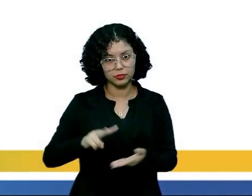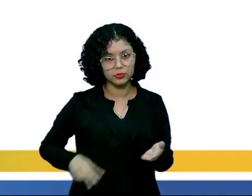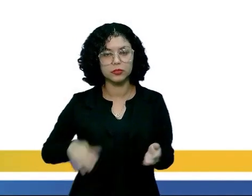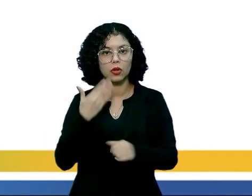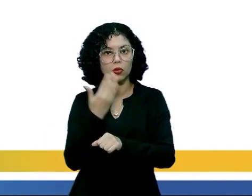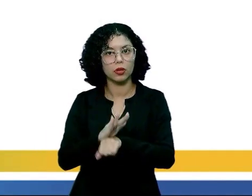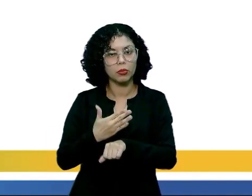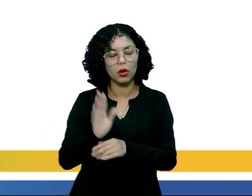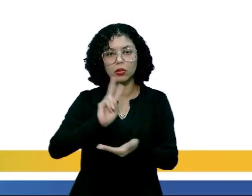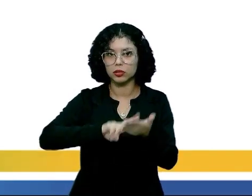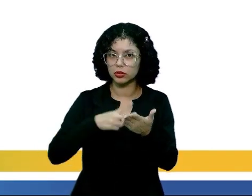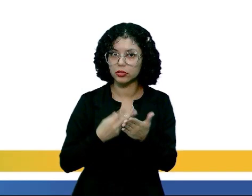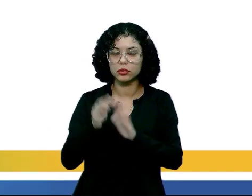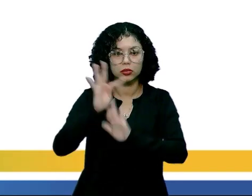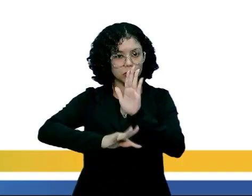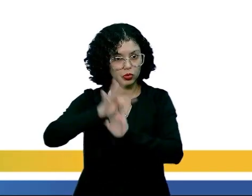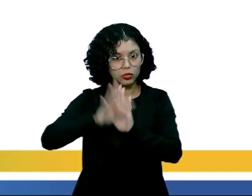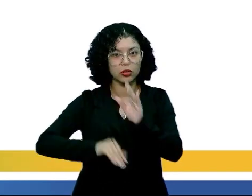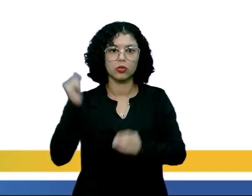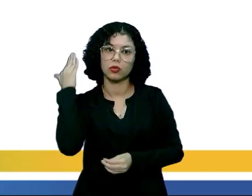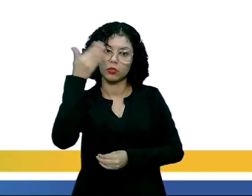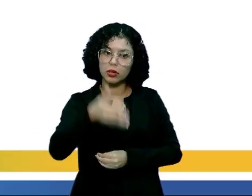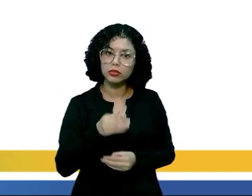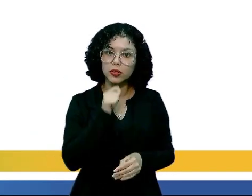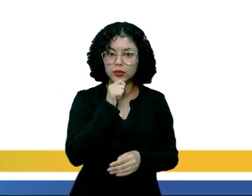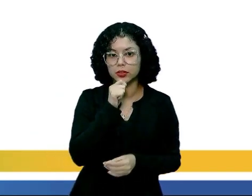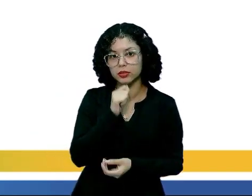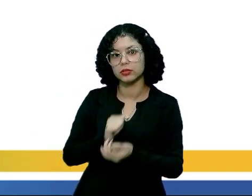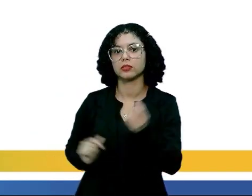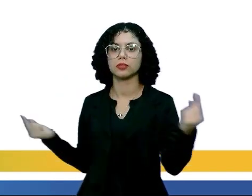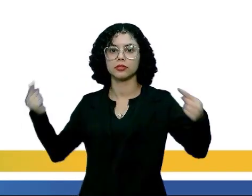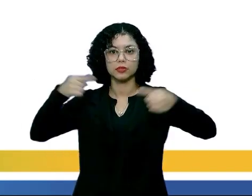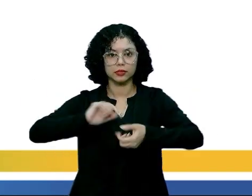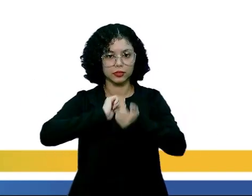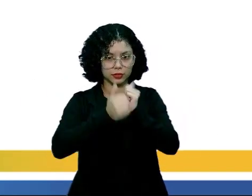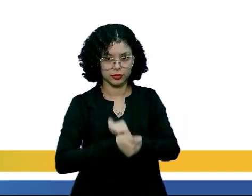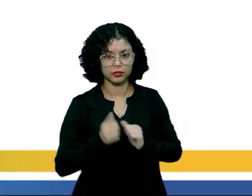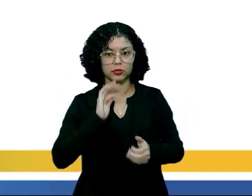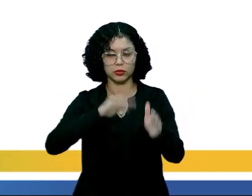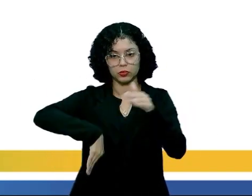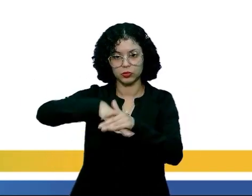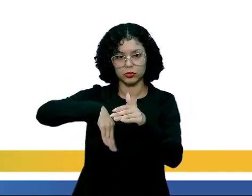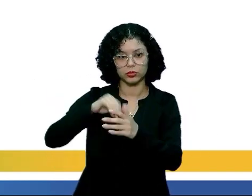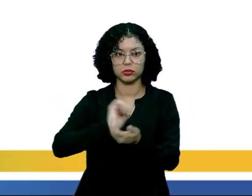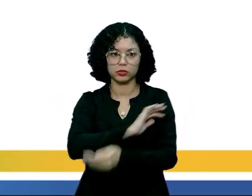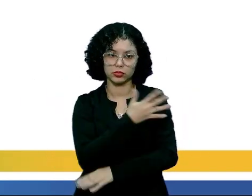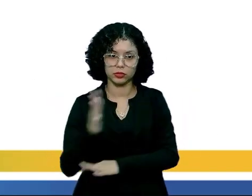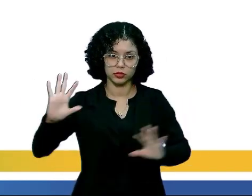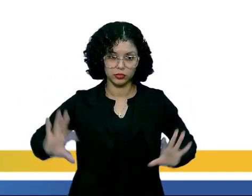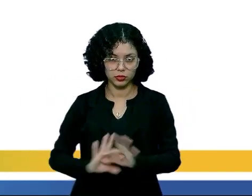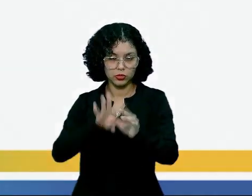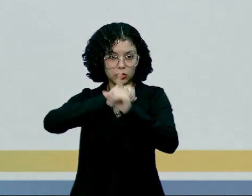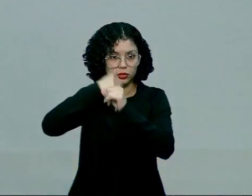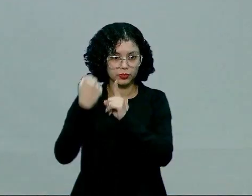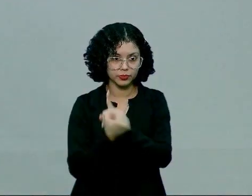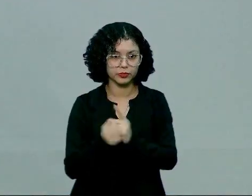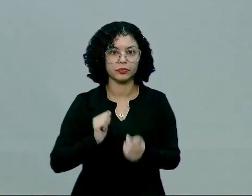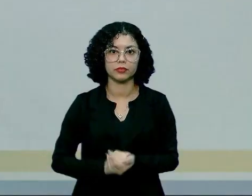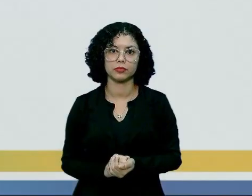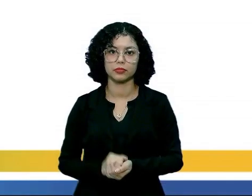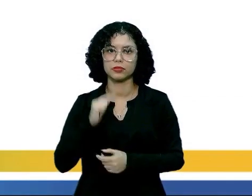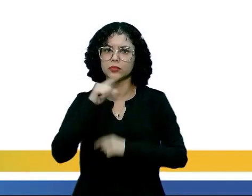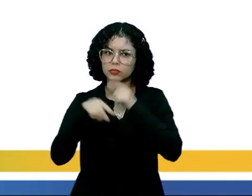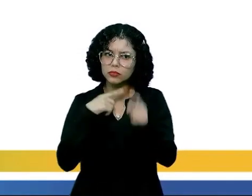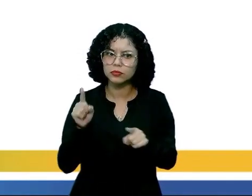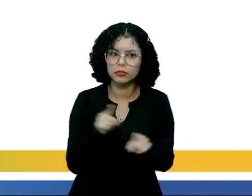interpretação textual porque o comando é no Brasil a além do esporte de competição o futebol é um meio de interação social ninguém